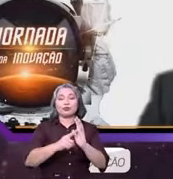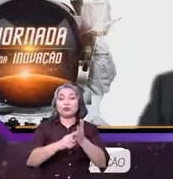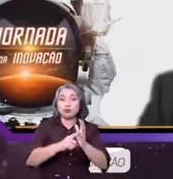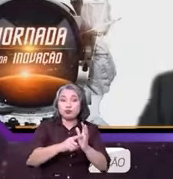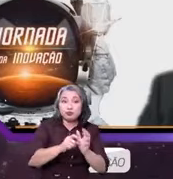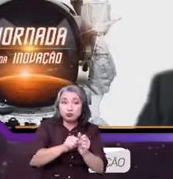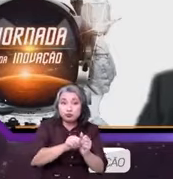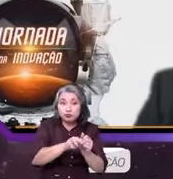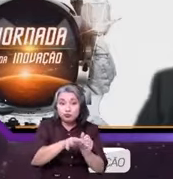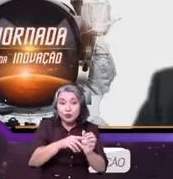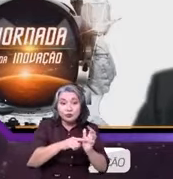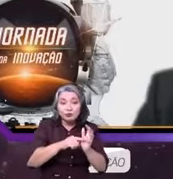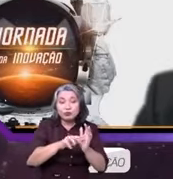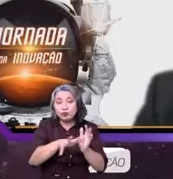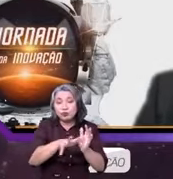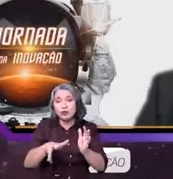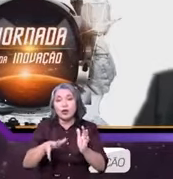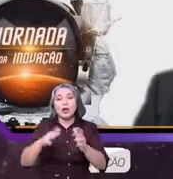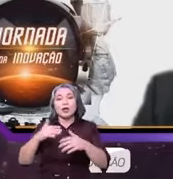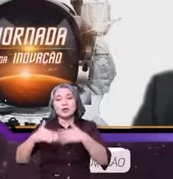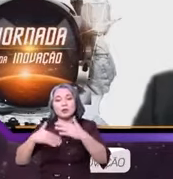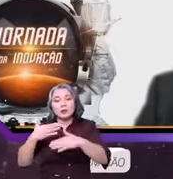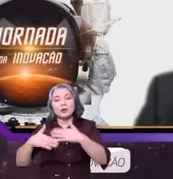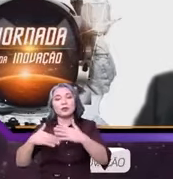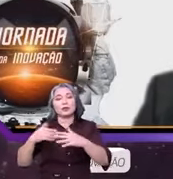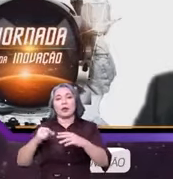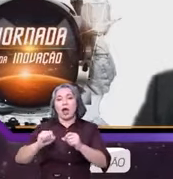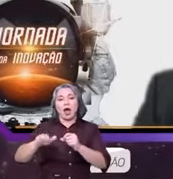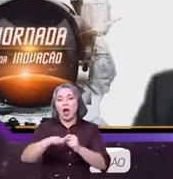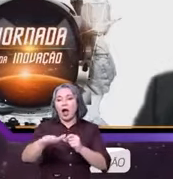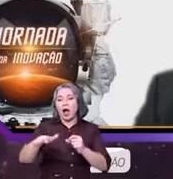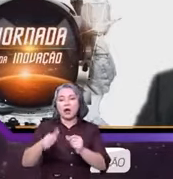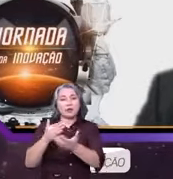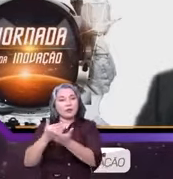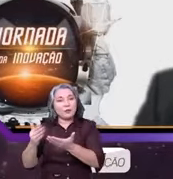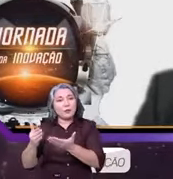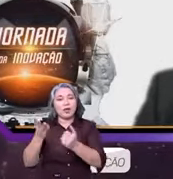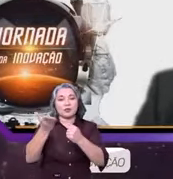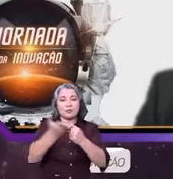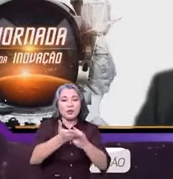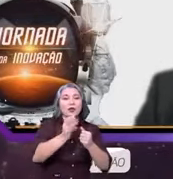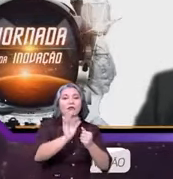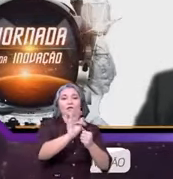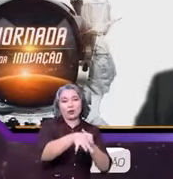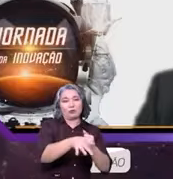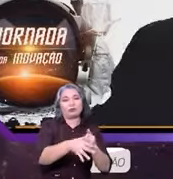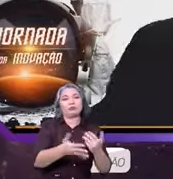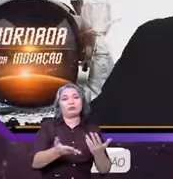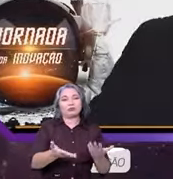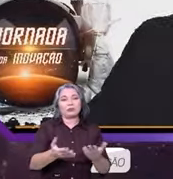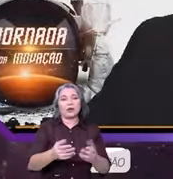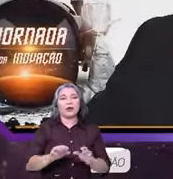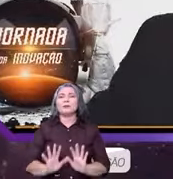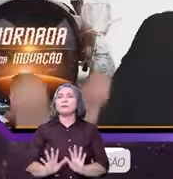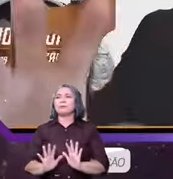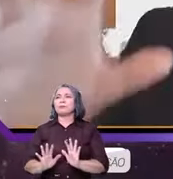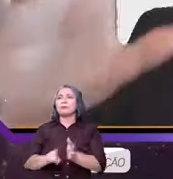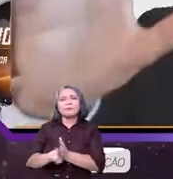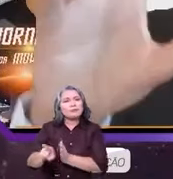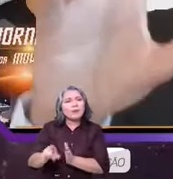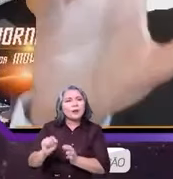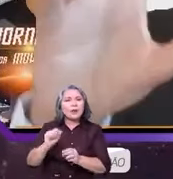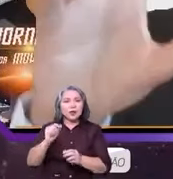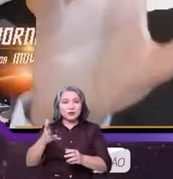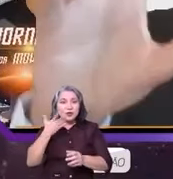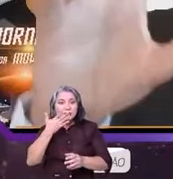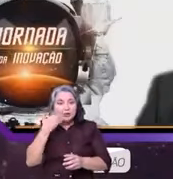processo judiciário. E trabalham com várias áreas. Áreas fins e áreas meio. Mas o senhor tem evidências de que, muito embora